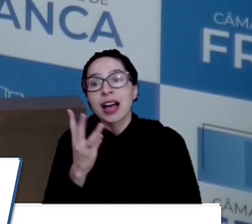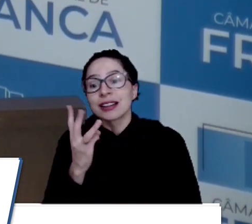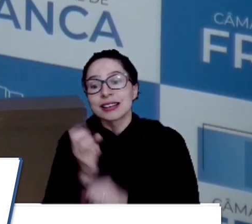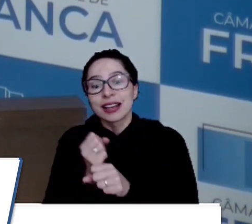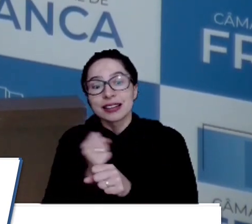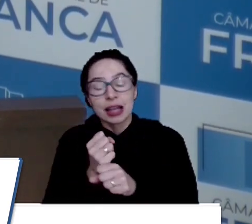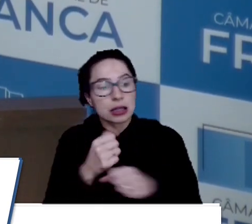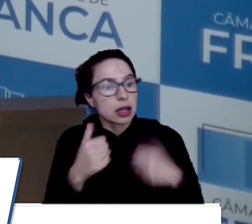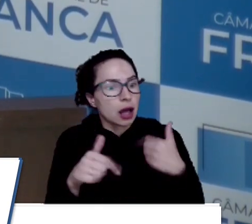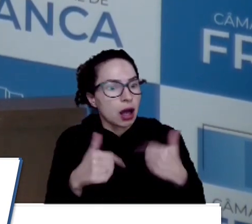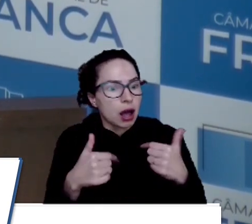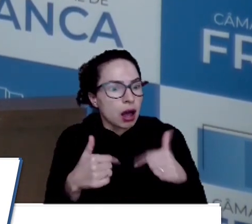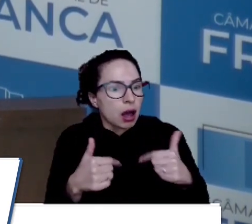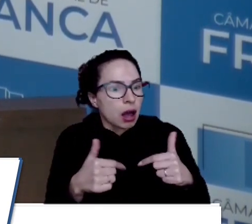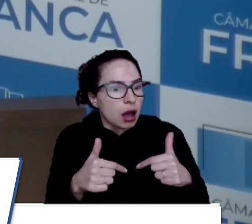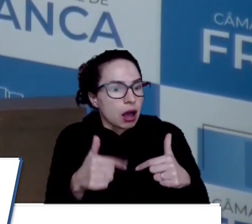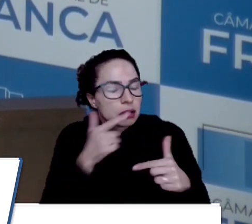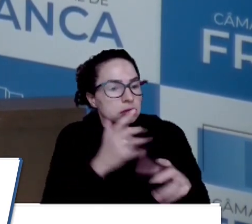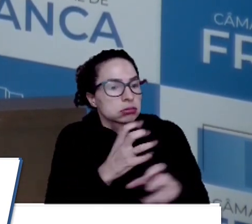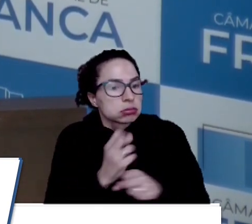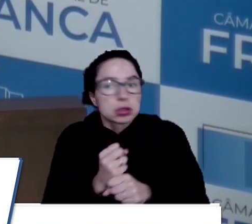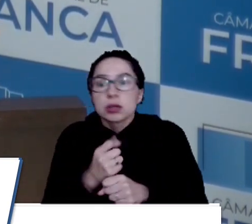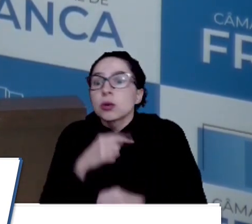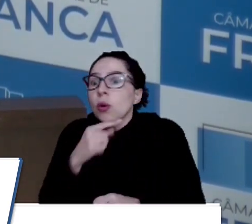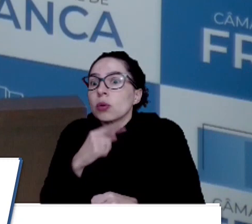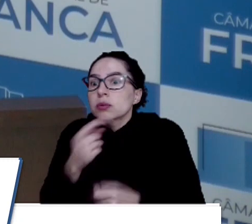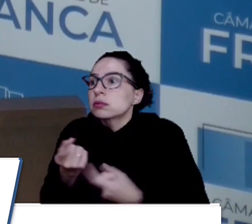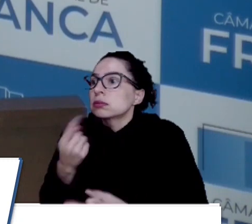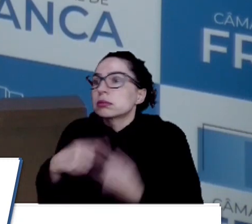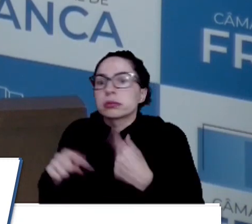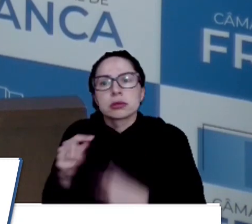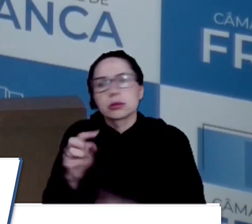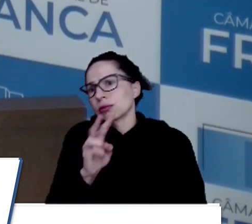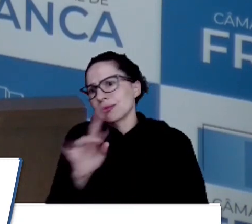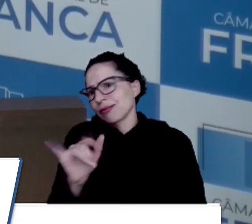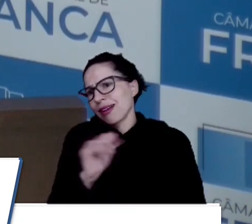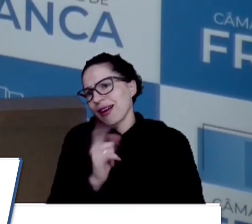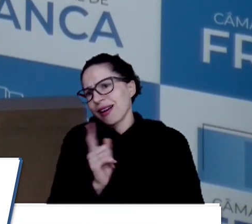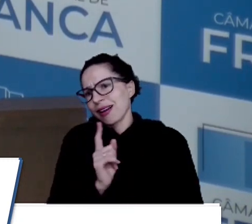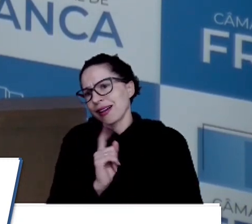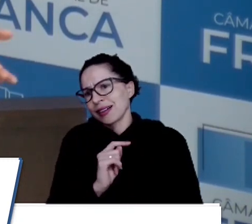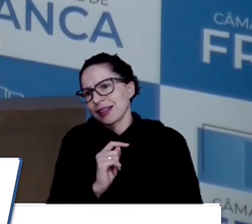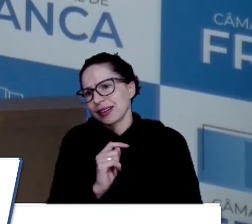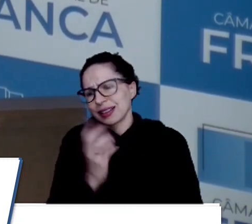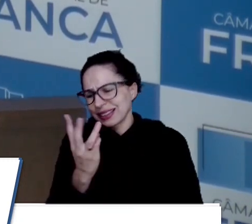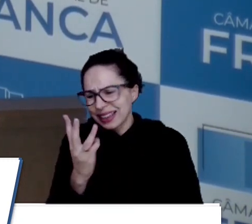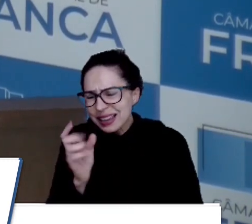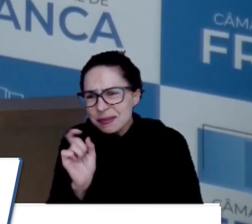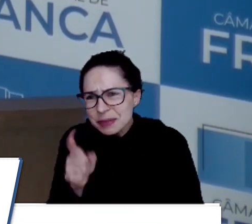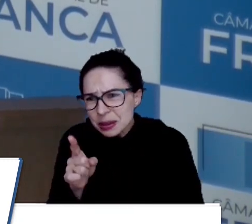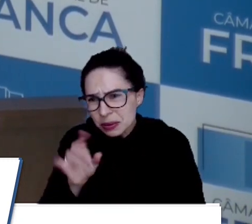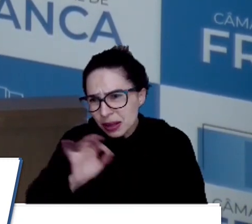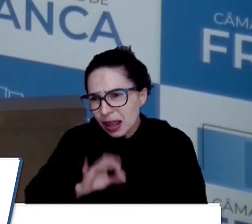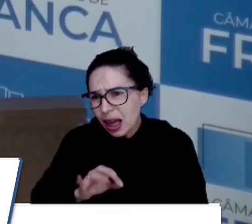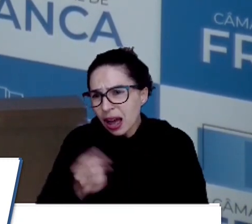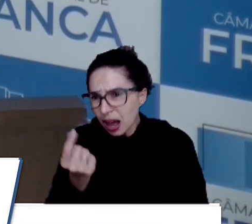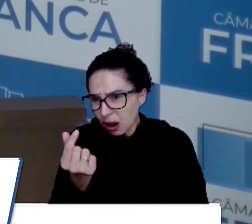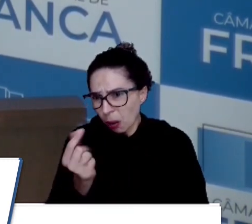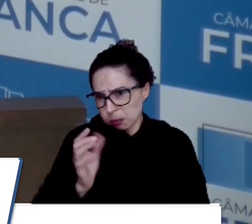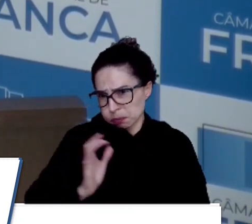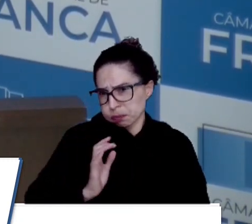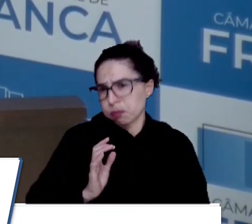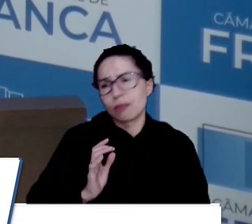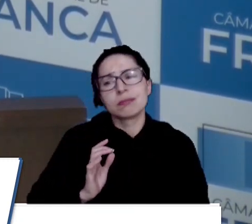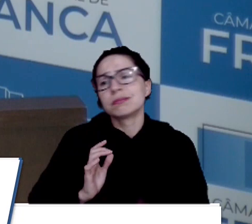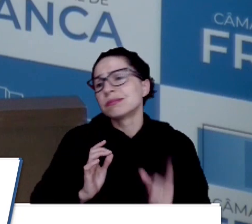matando de trabalhar, eu não consigo fazer nada. Não vai conseguir, R$3.000 não é dinheiro. O que